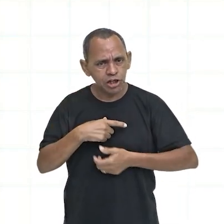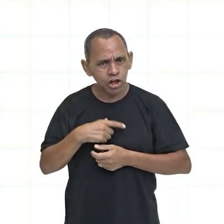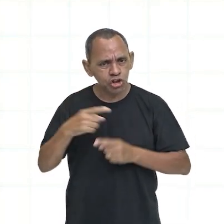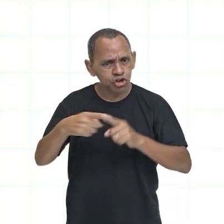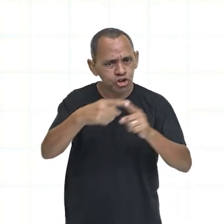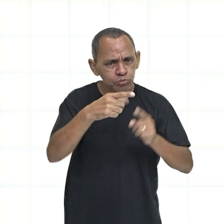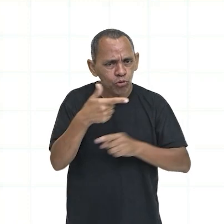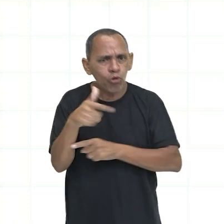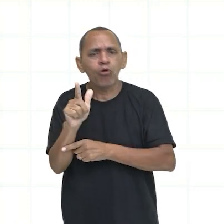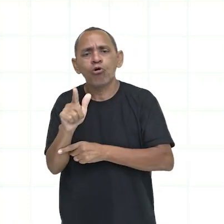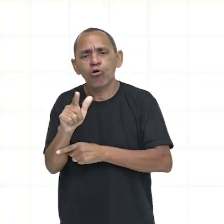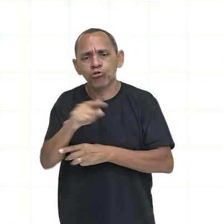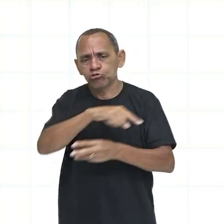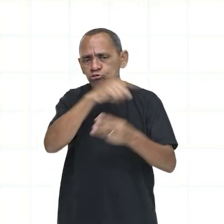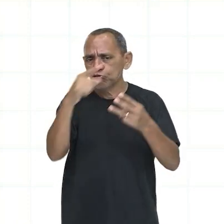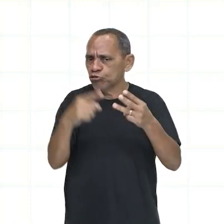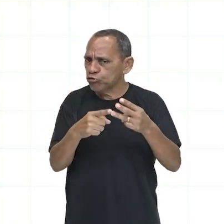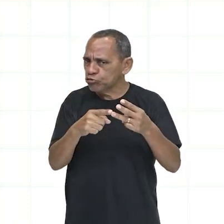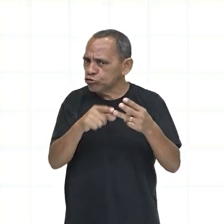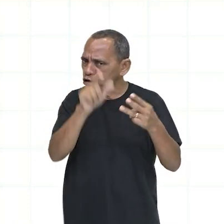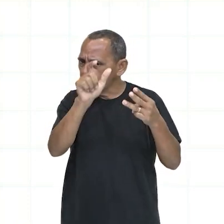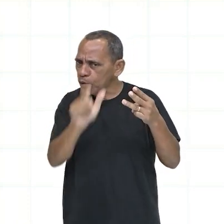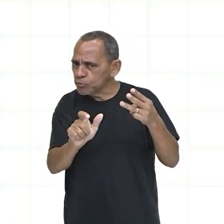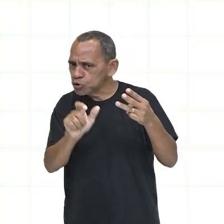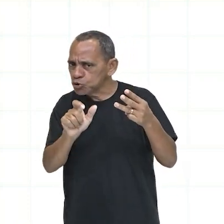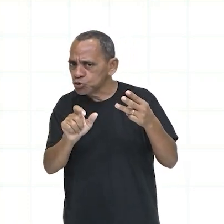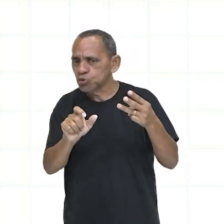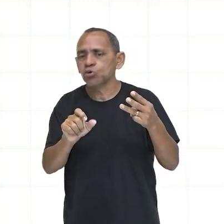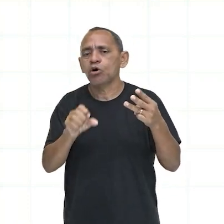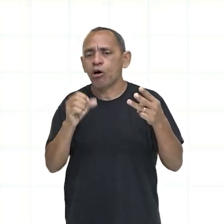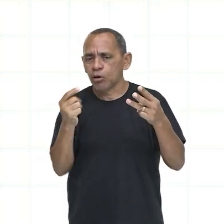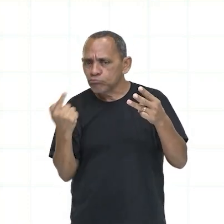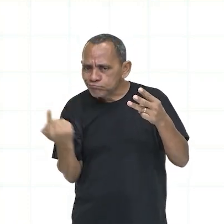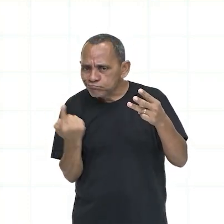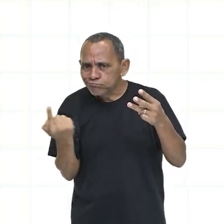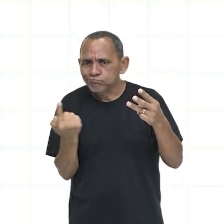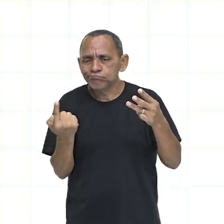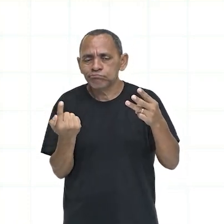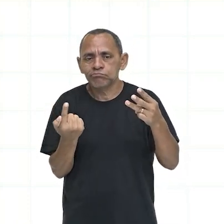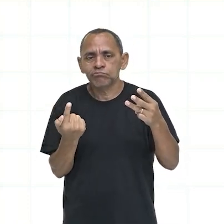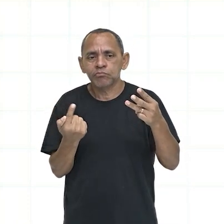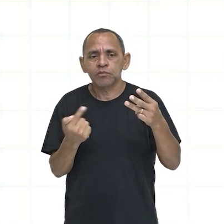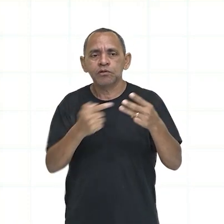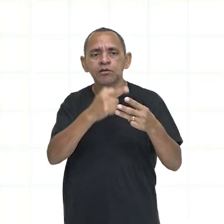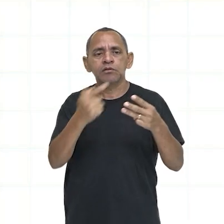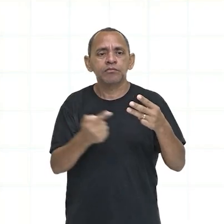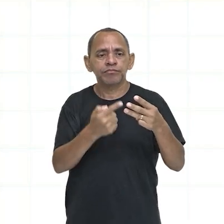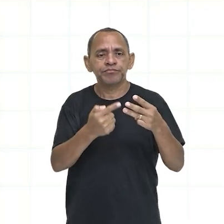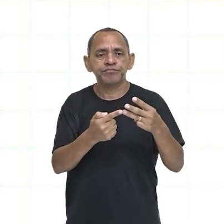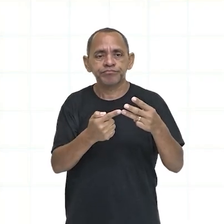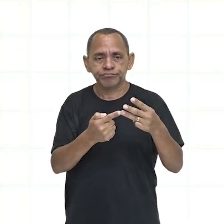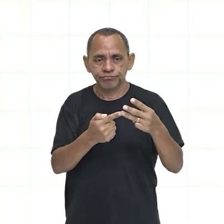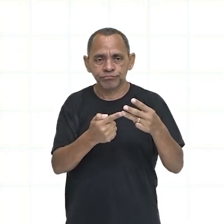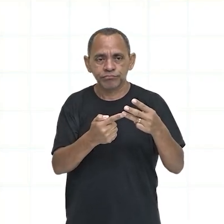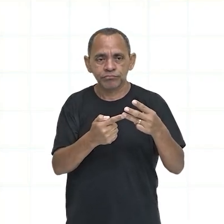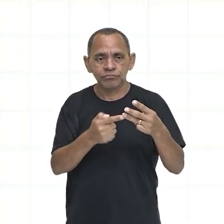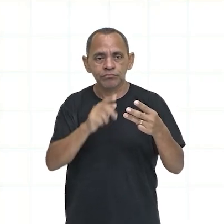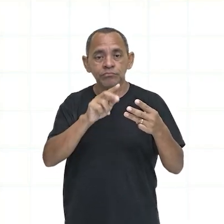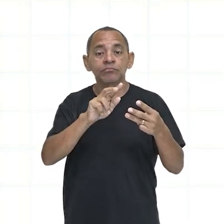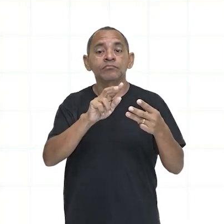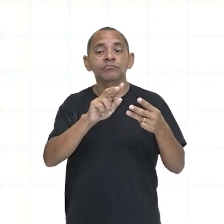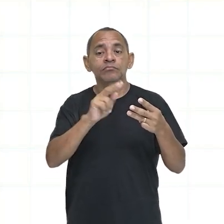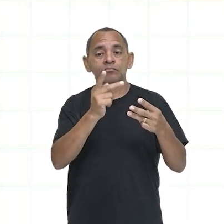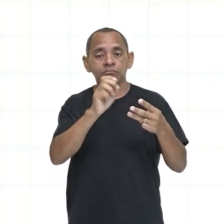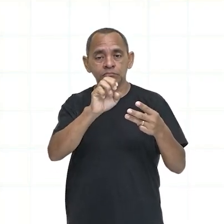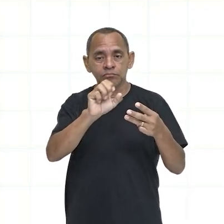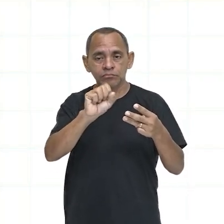de terceira pessoa do singular. Não são exatamente esses pronomes aqui, he, she e it, mas são palavras equivalentes. Ainda assim,